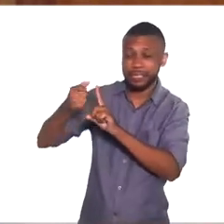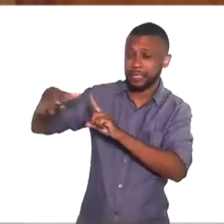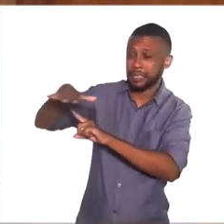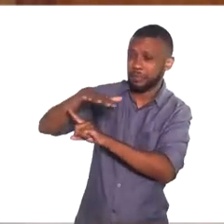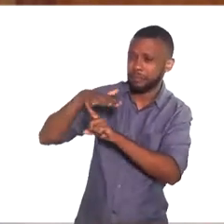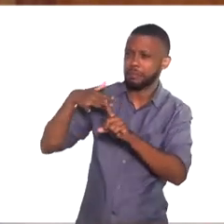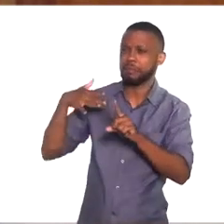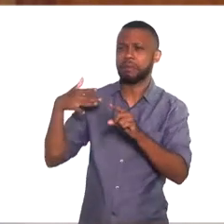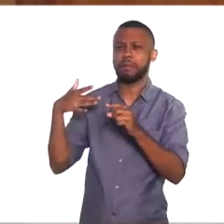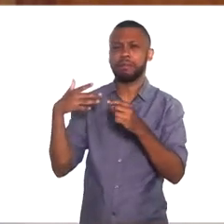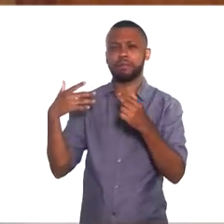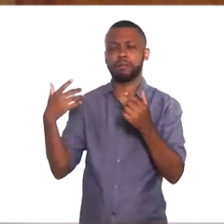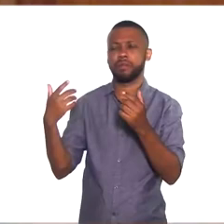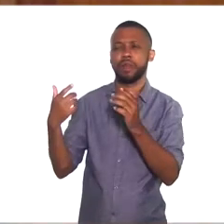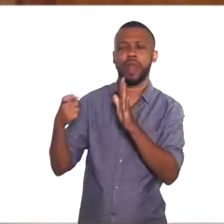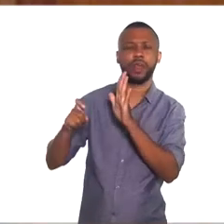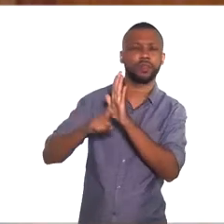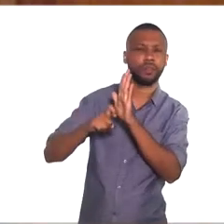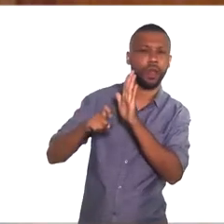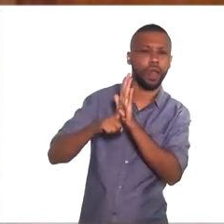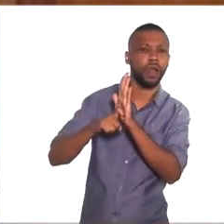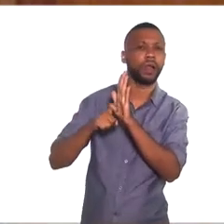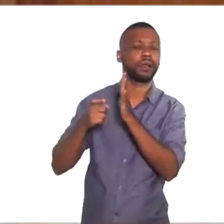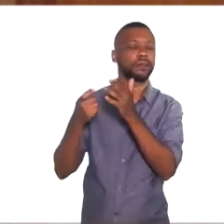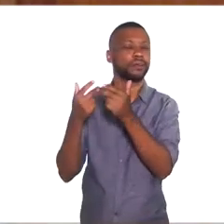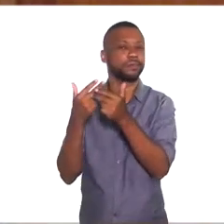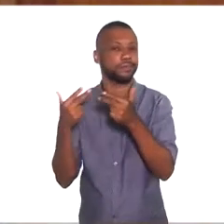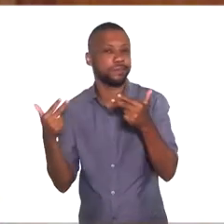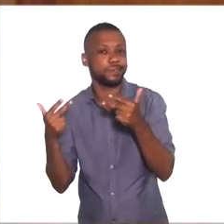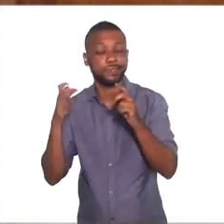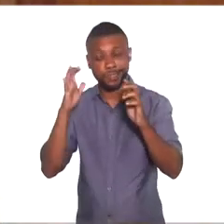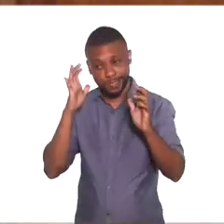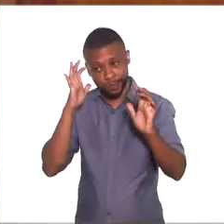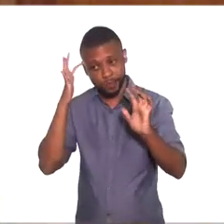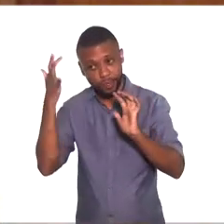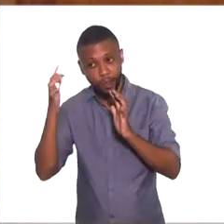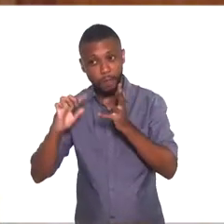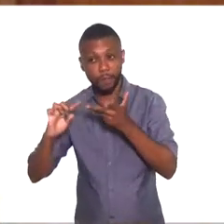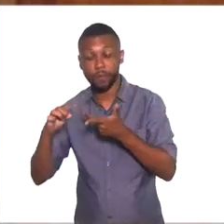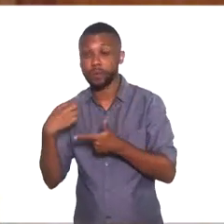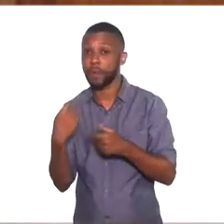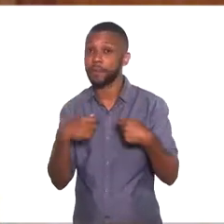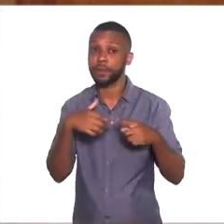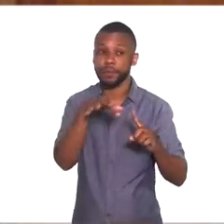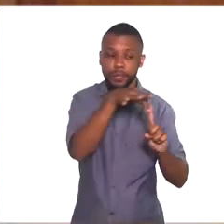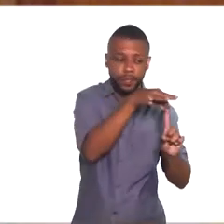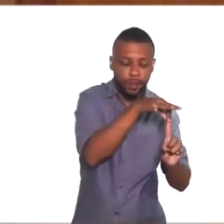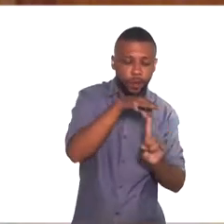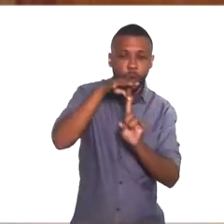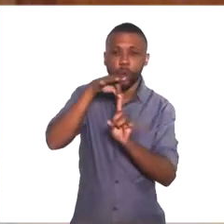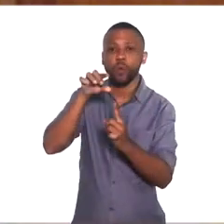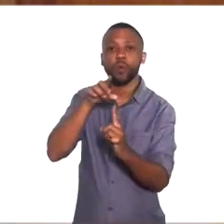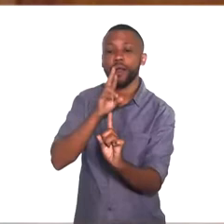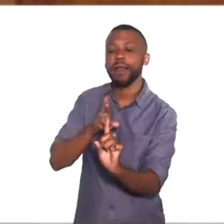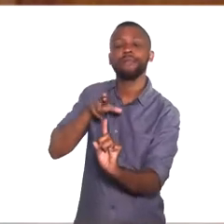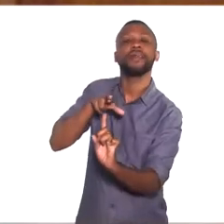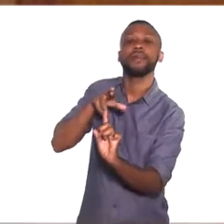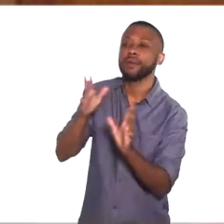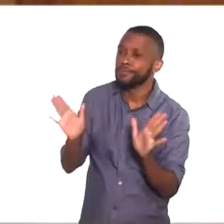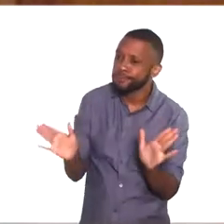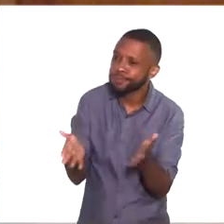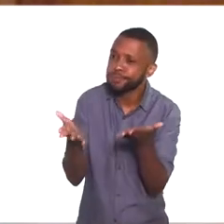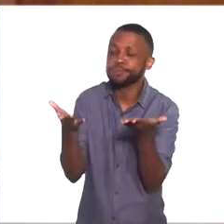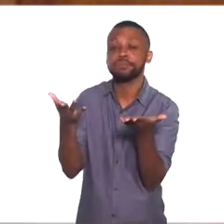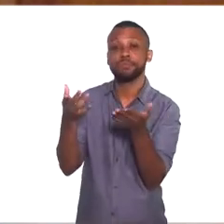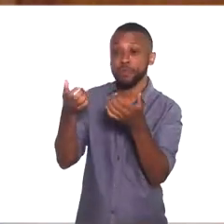vezes violento nessa sociedade muitas vezes à mercê das drogas tanta situação e veja nós somos dessas lideranças que